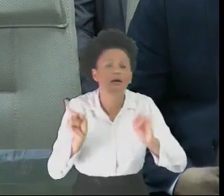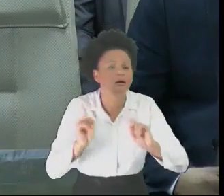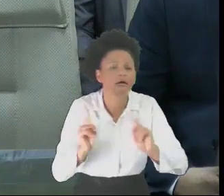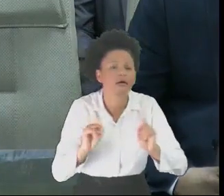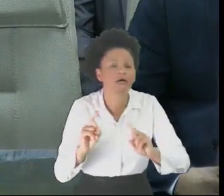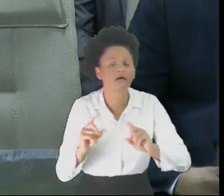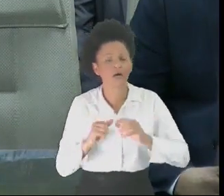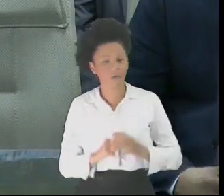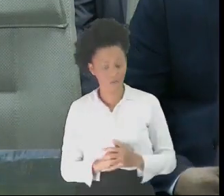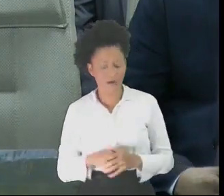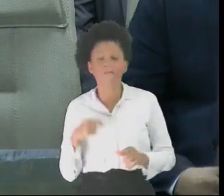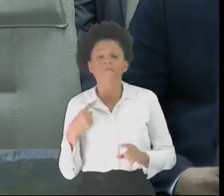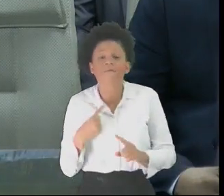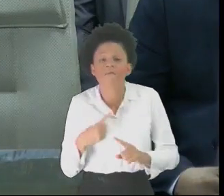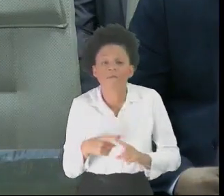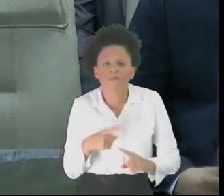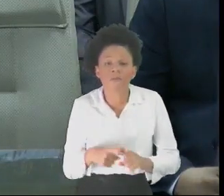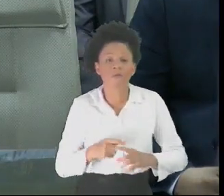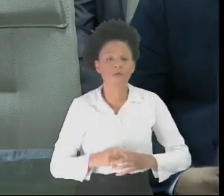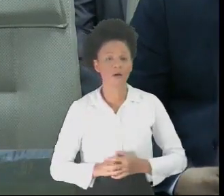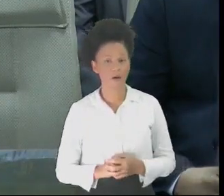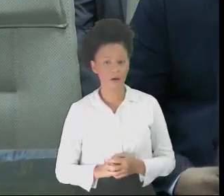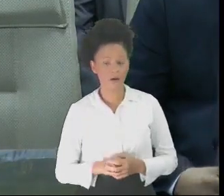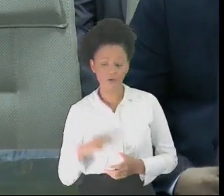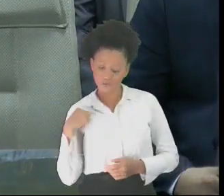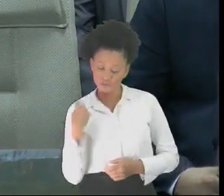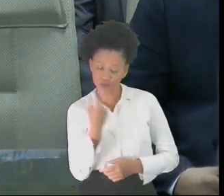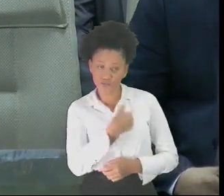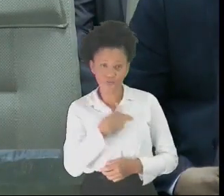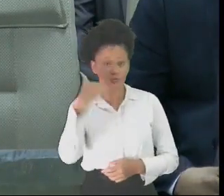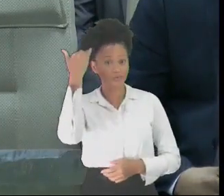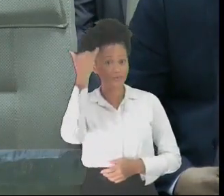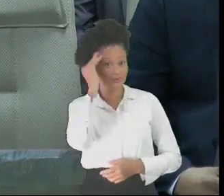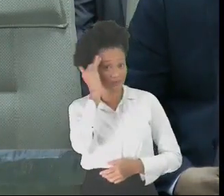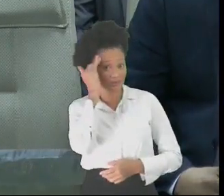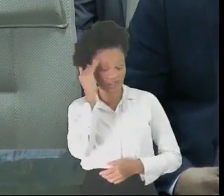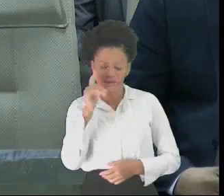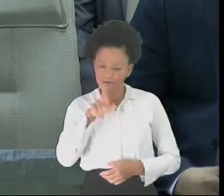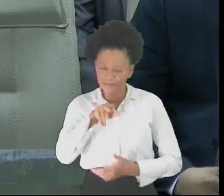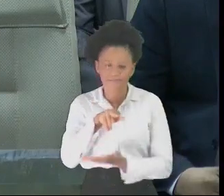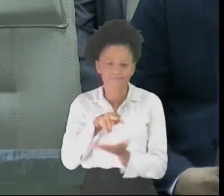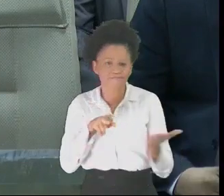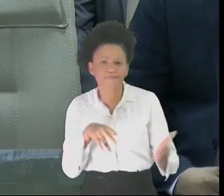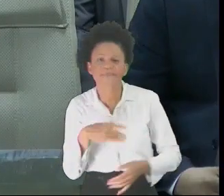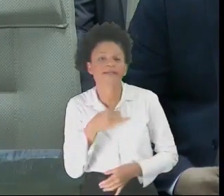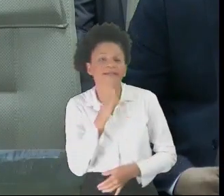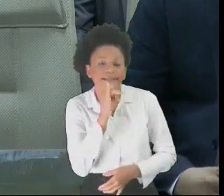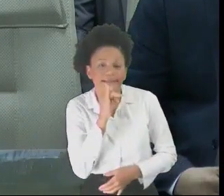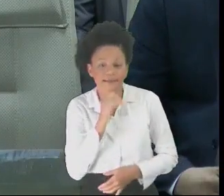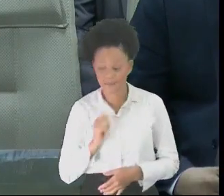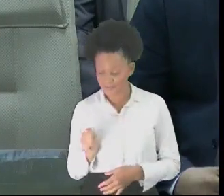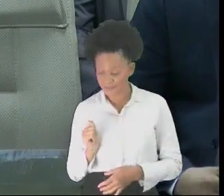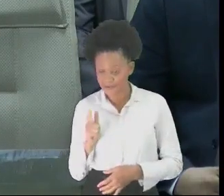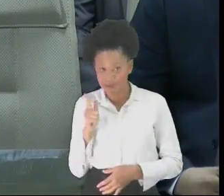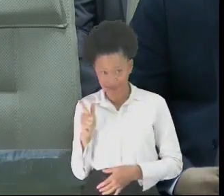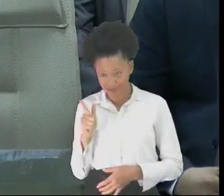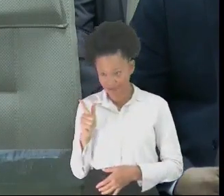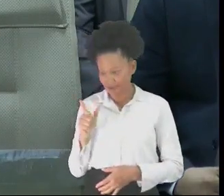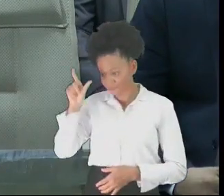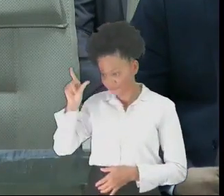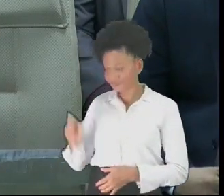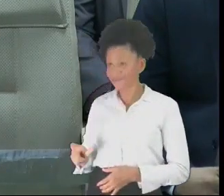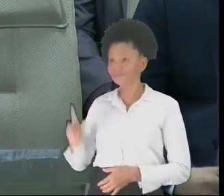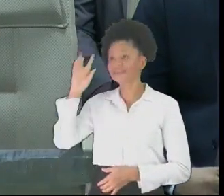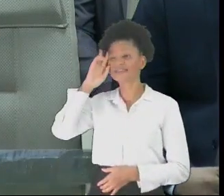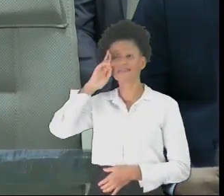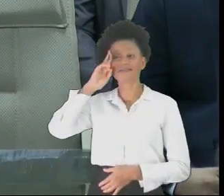isso. Por quê? Porque nós entendemos, irmãos, por exemplo, Davi disse assim, não retires